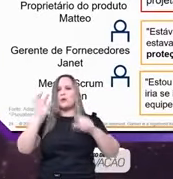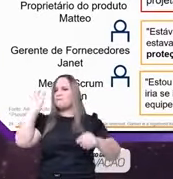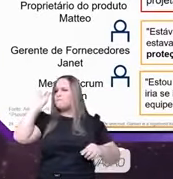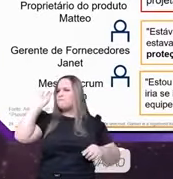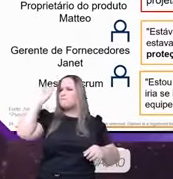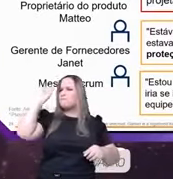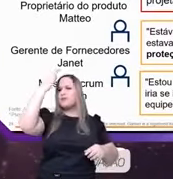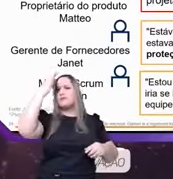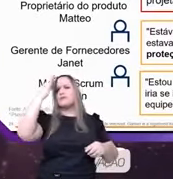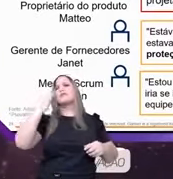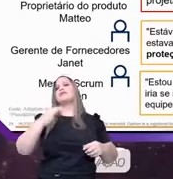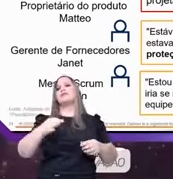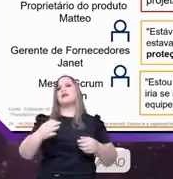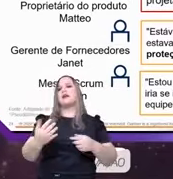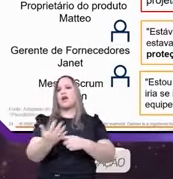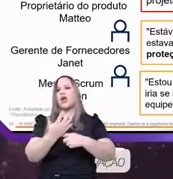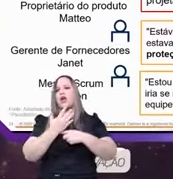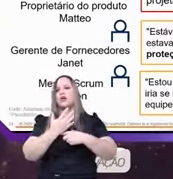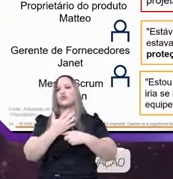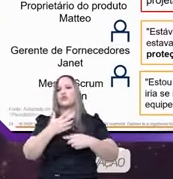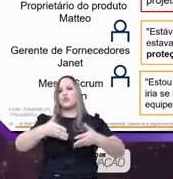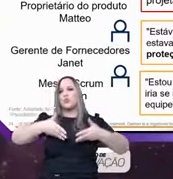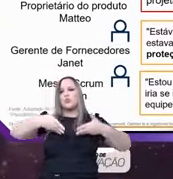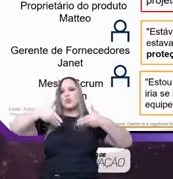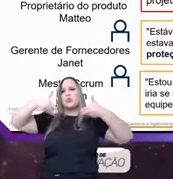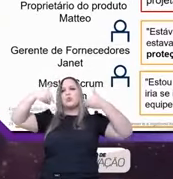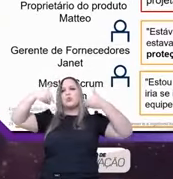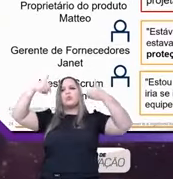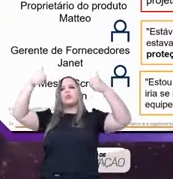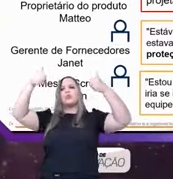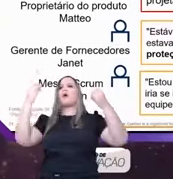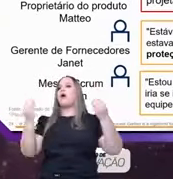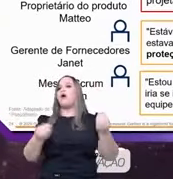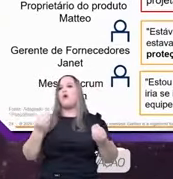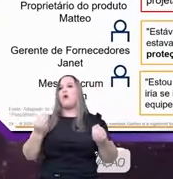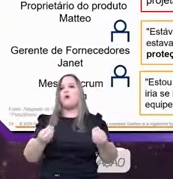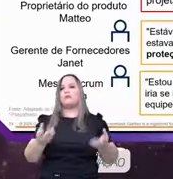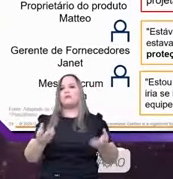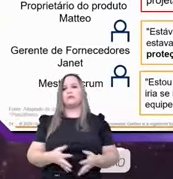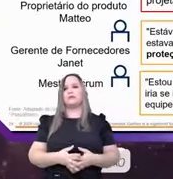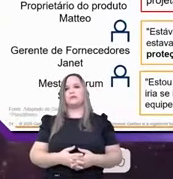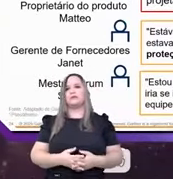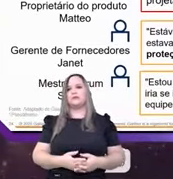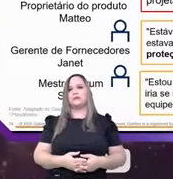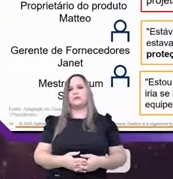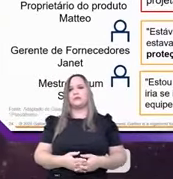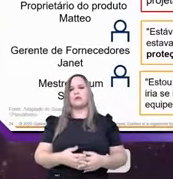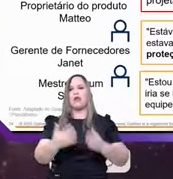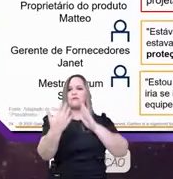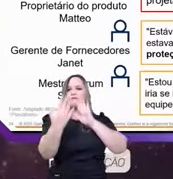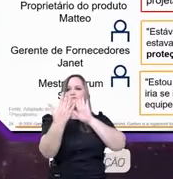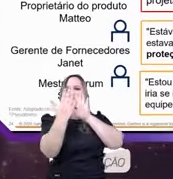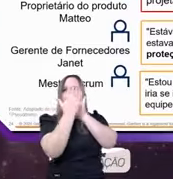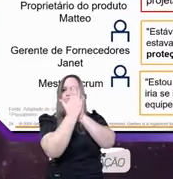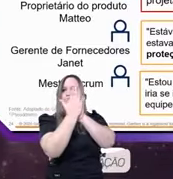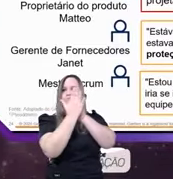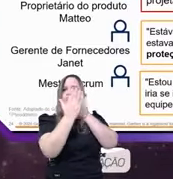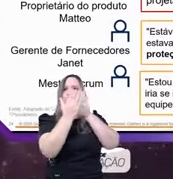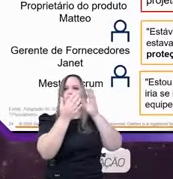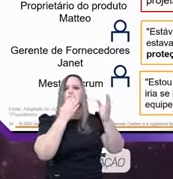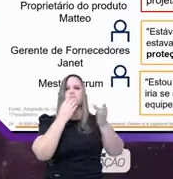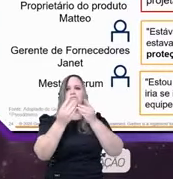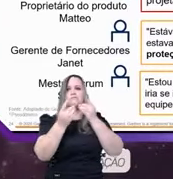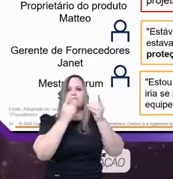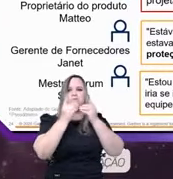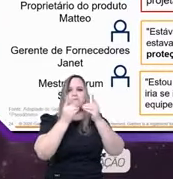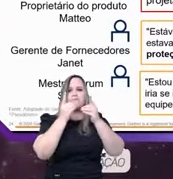ágil. Aquela mesma discussão de um dia sentar, discutirmos, avaliarmos face a face. Discutir, entender.